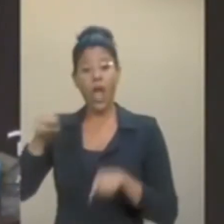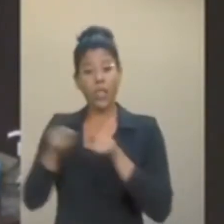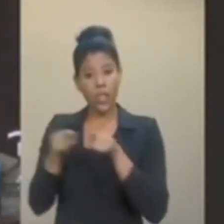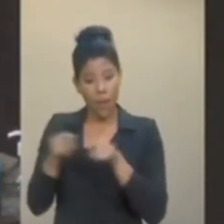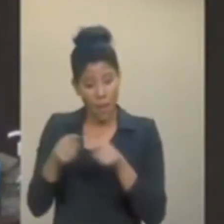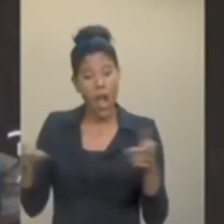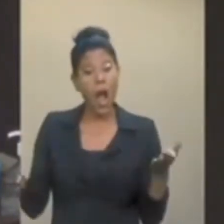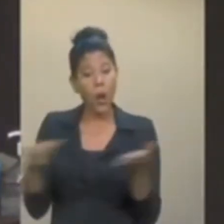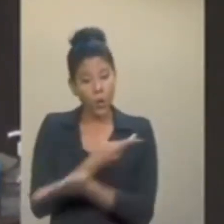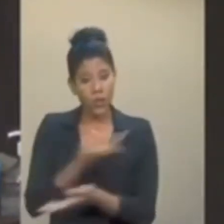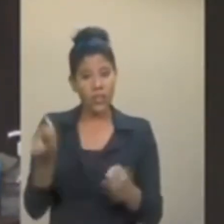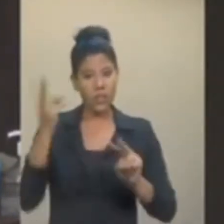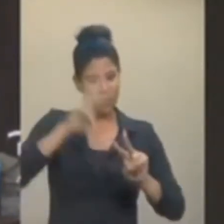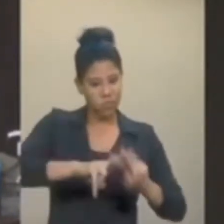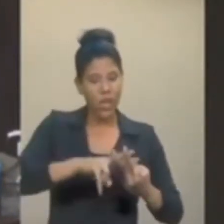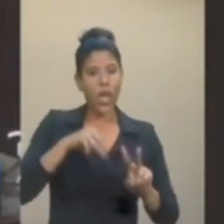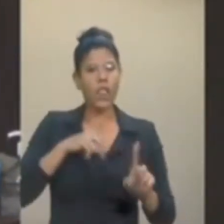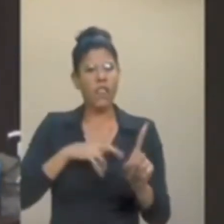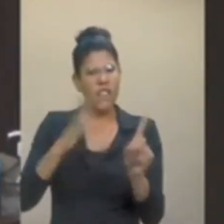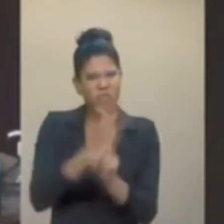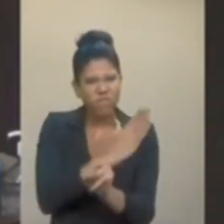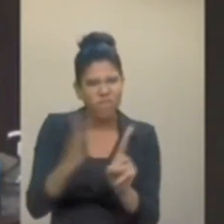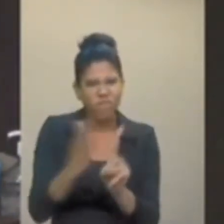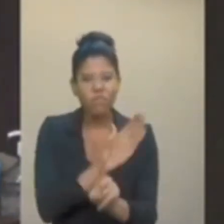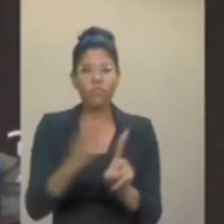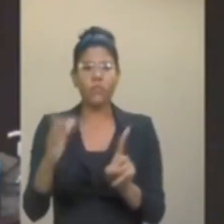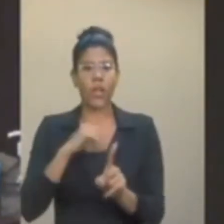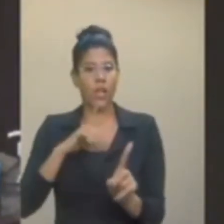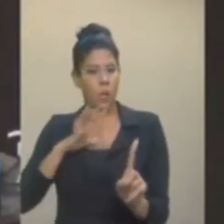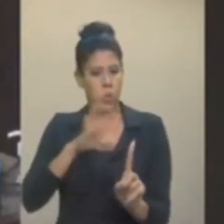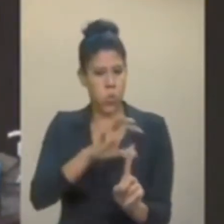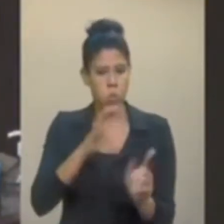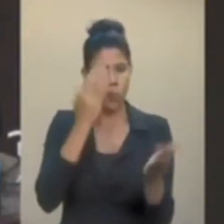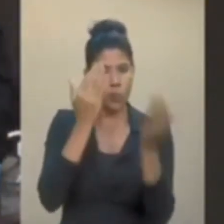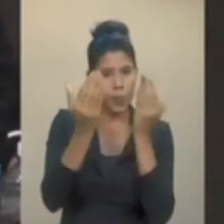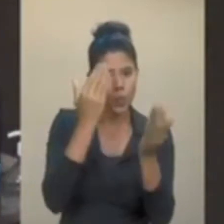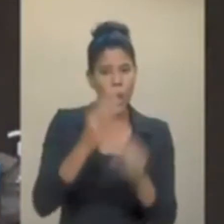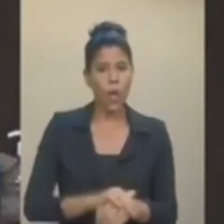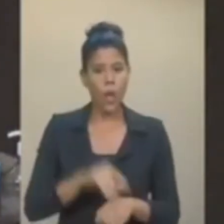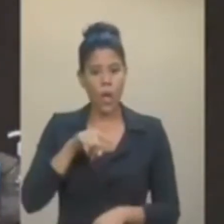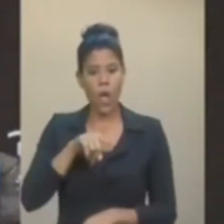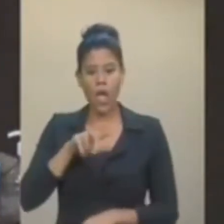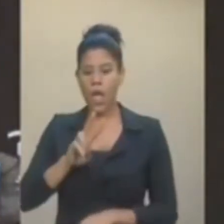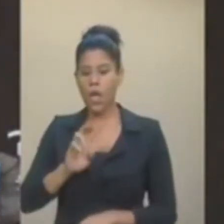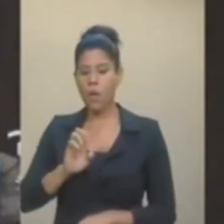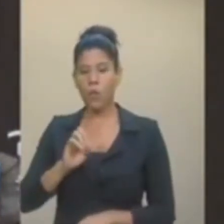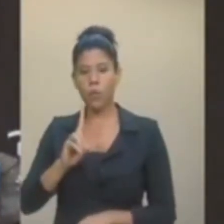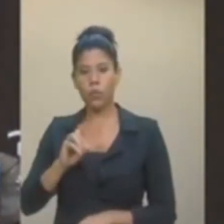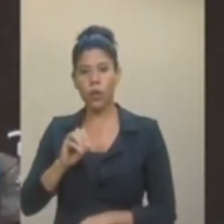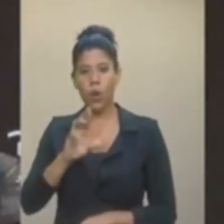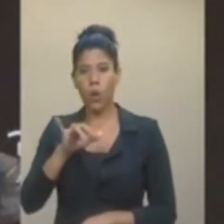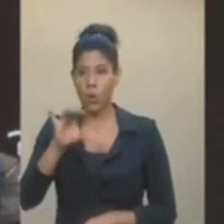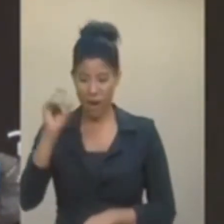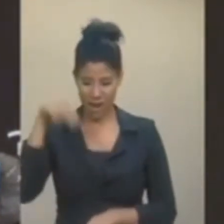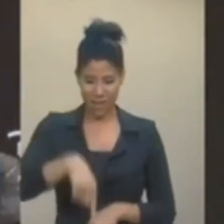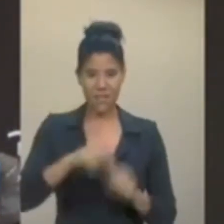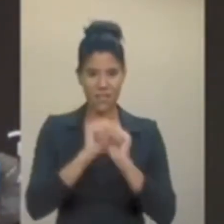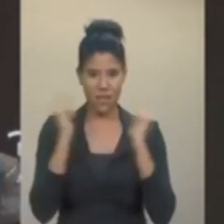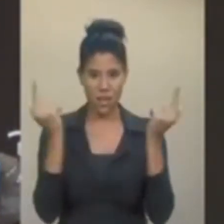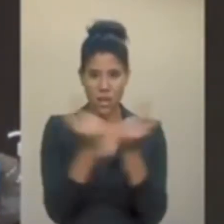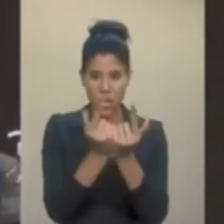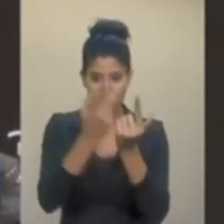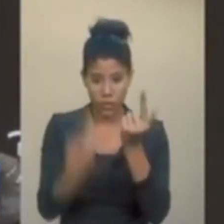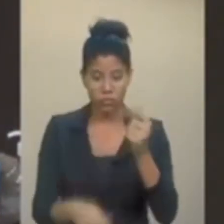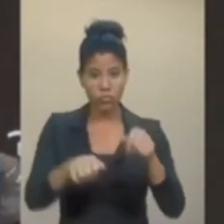também sofreu tortura física e psicológica, o deputado Eudoro Santana, aqui nesta casa, aqui neste